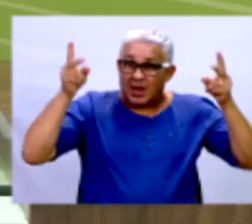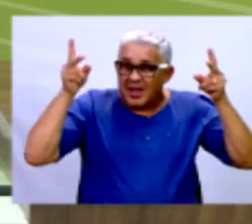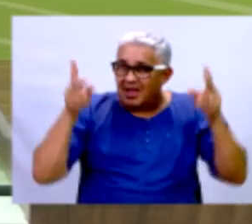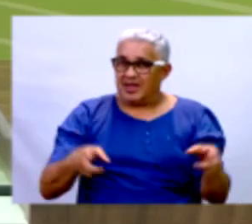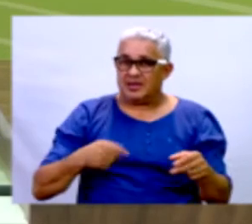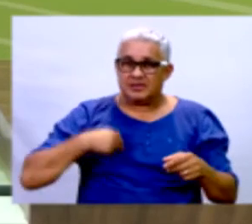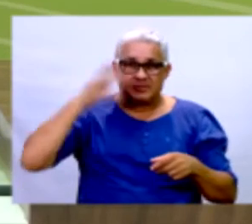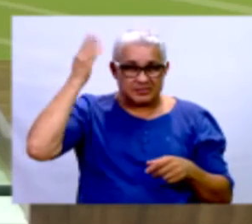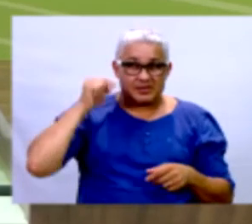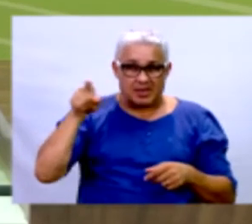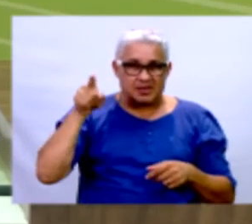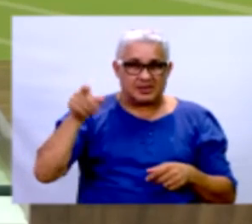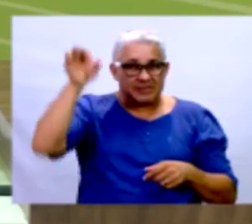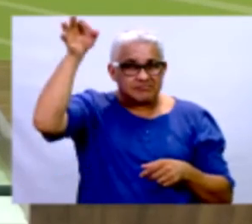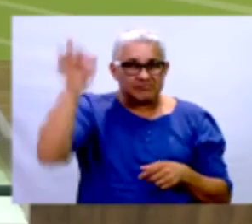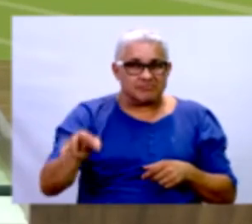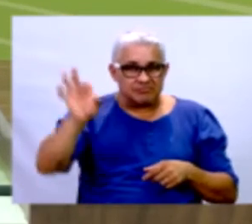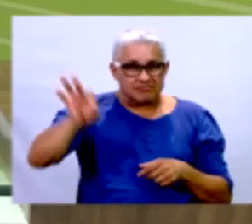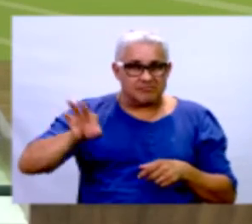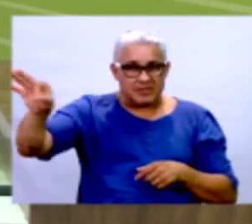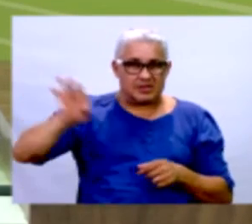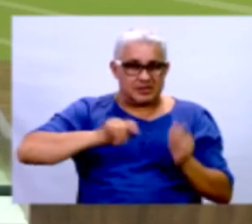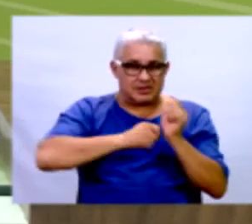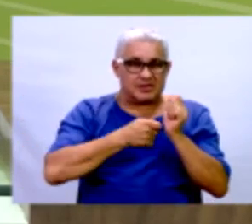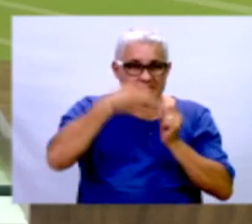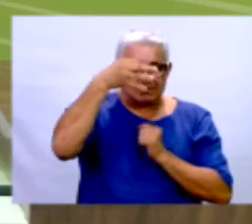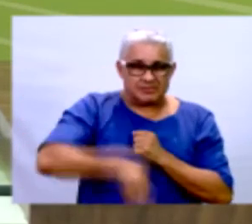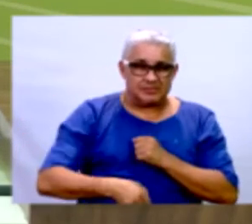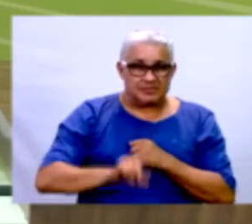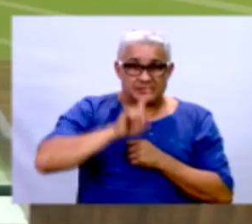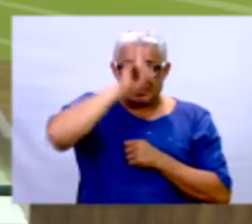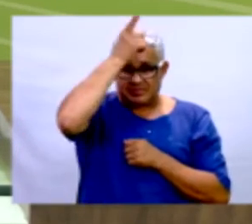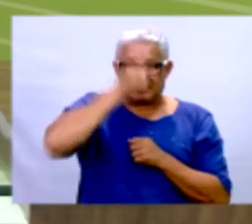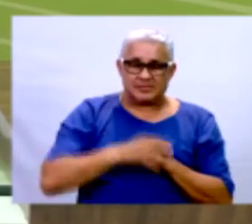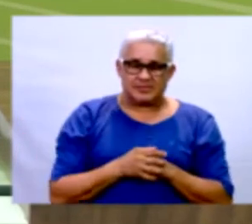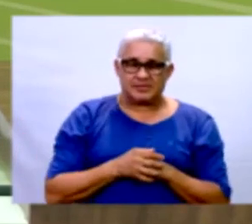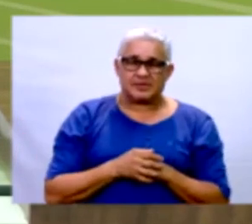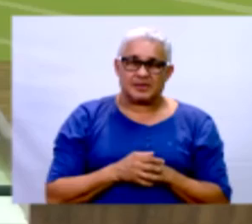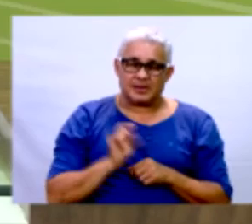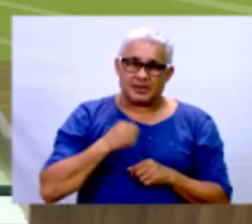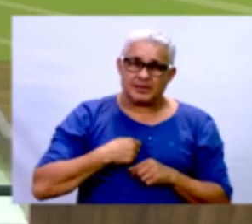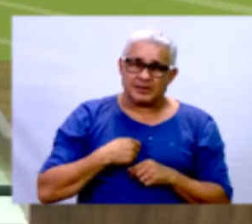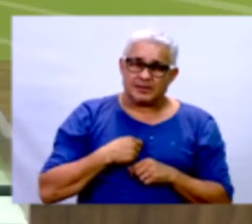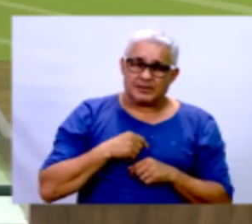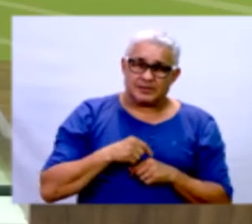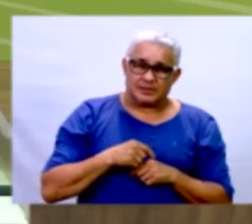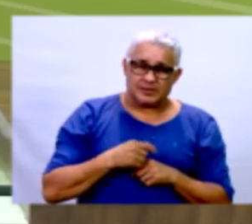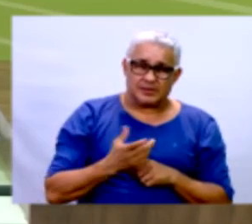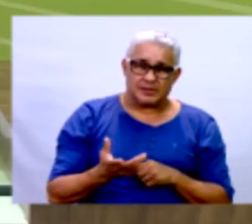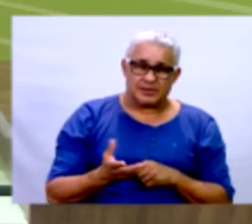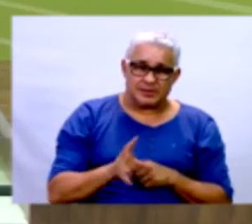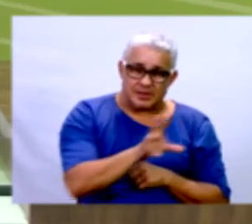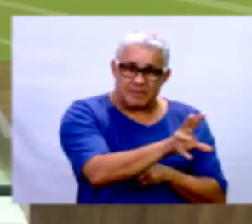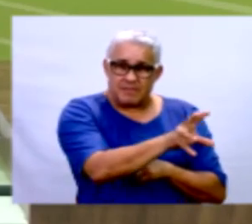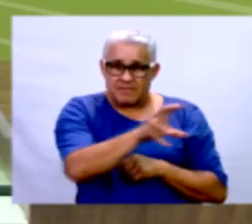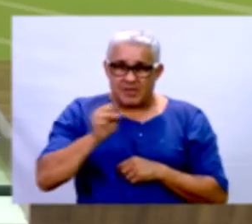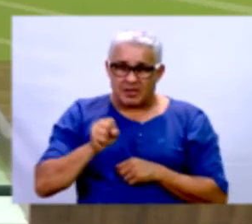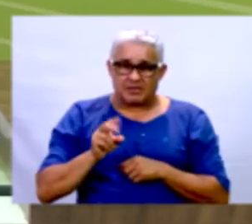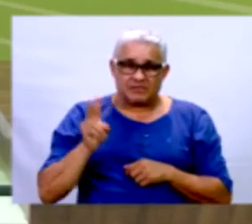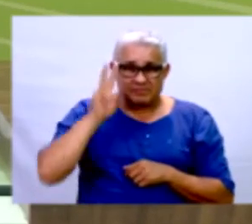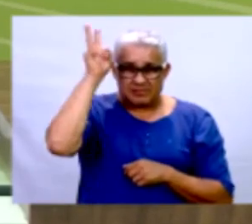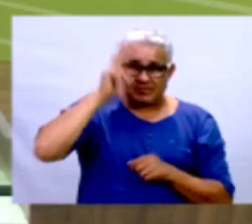que ele digitou a senha correta. Então, a ideia é essa, eu não vou recuperar o